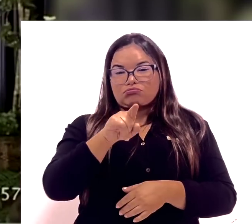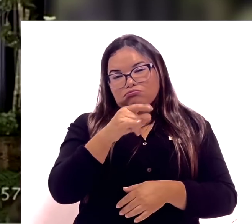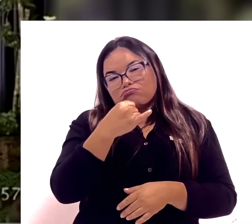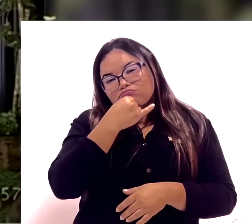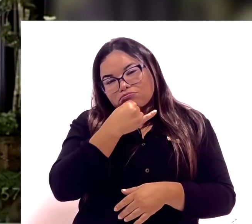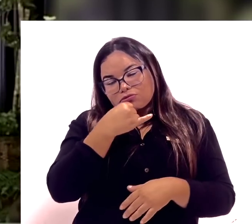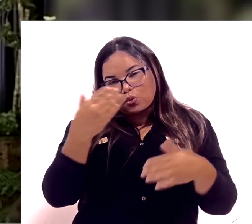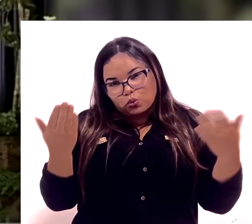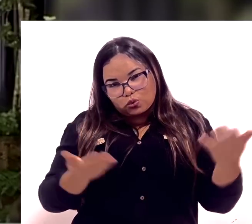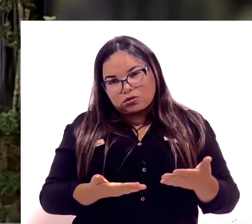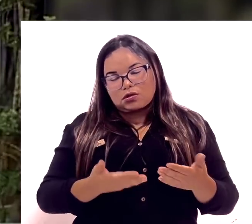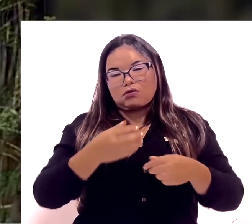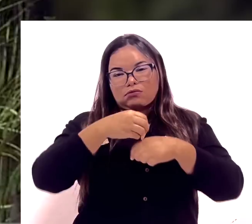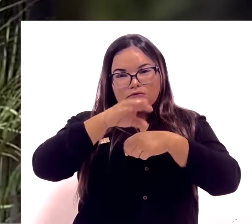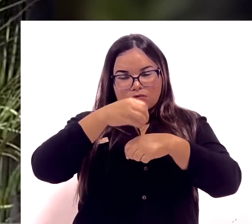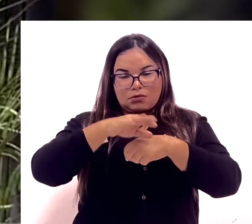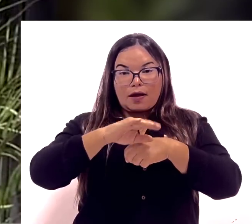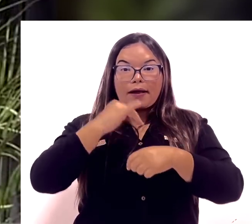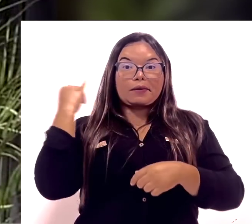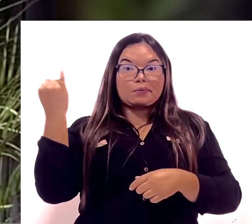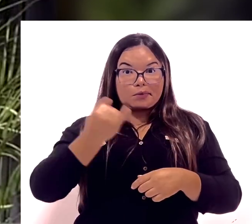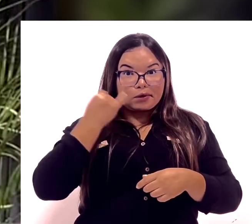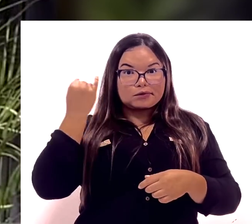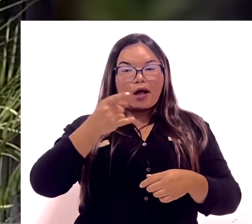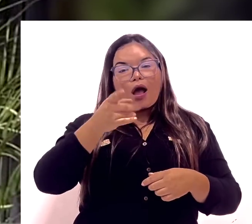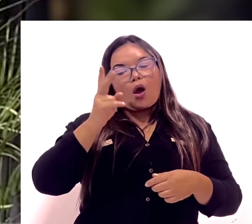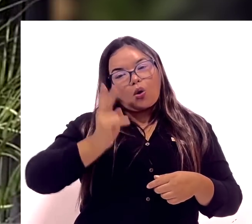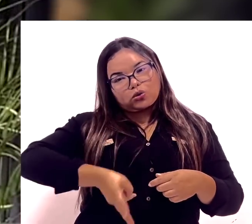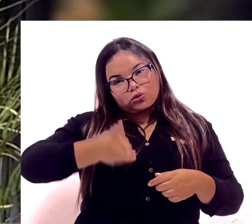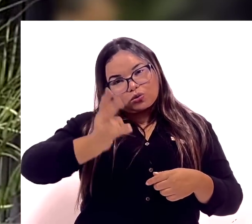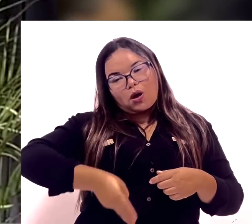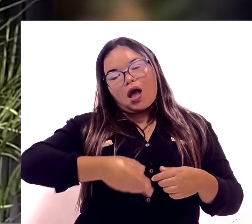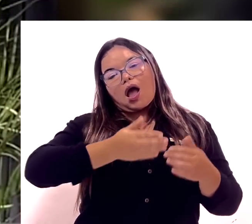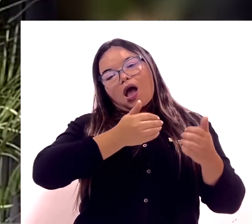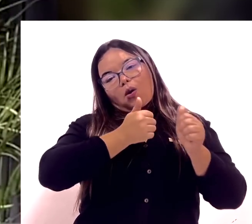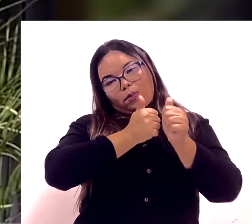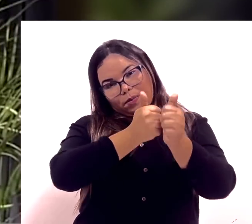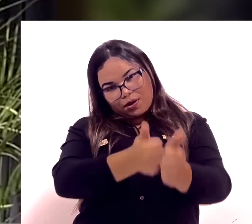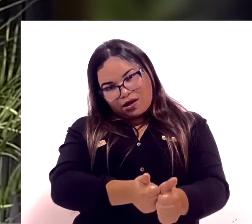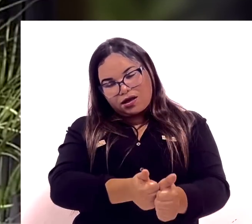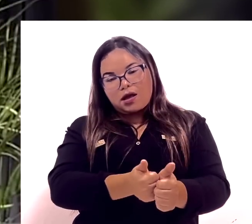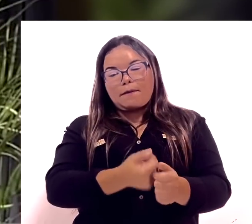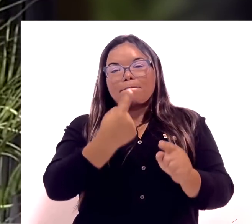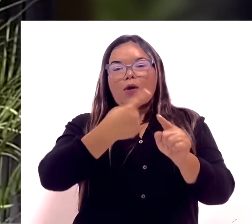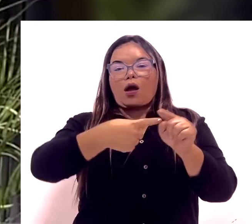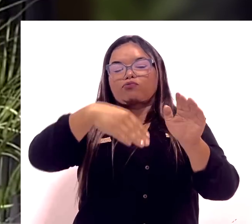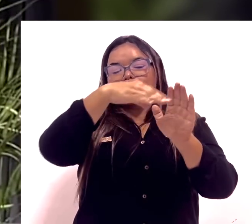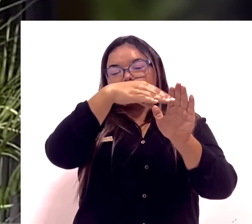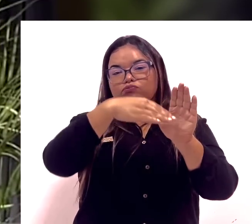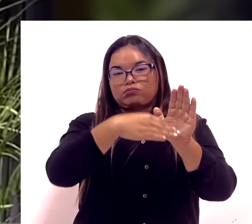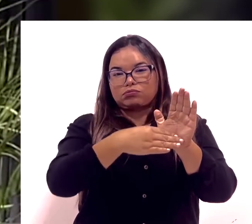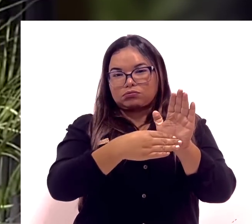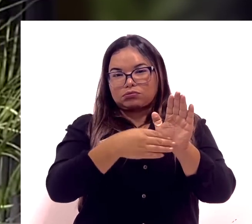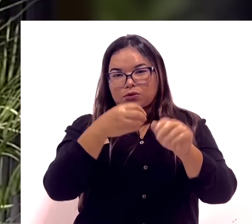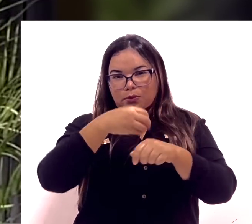que assista às próximas conferências, porque todo este plano será revelado. À medida que avancemos no